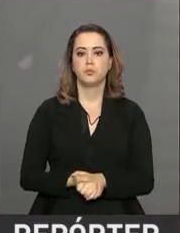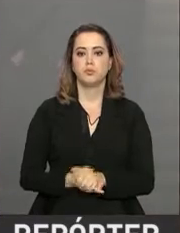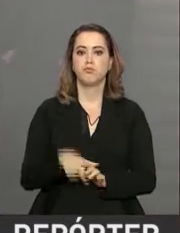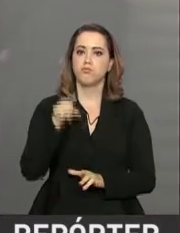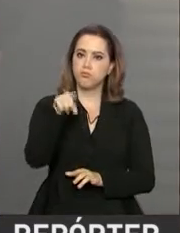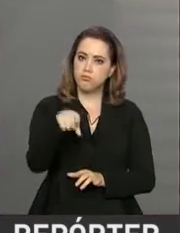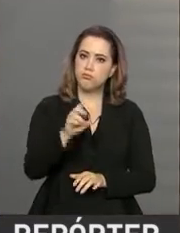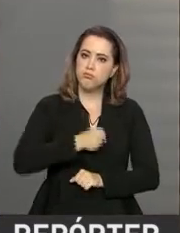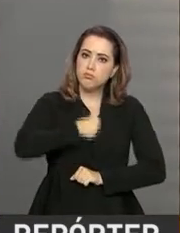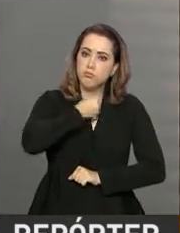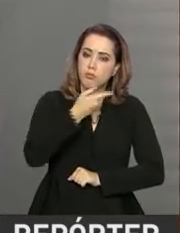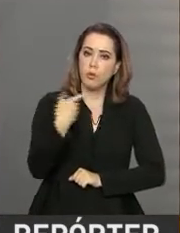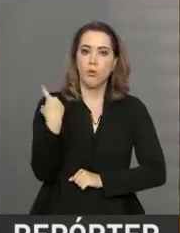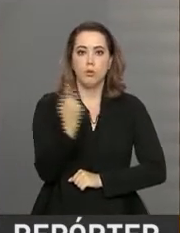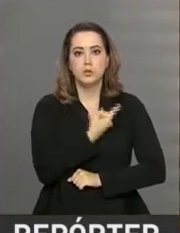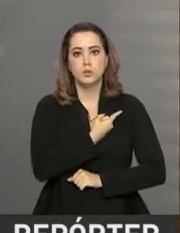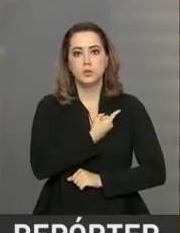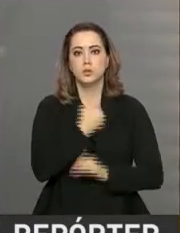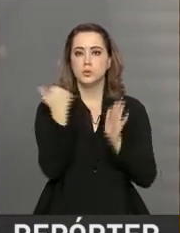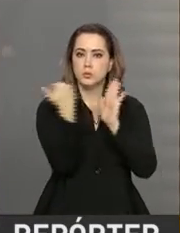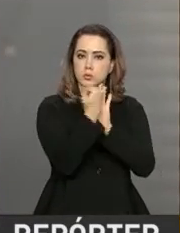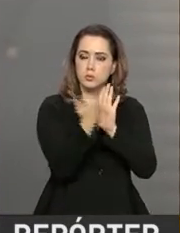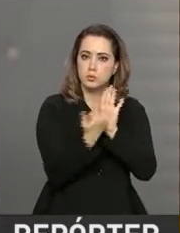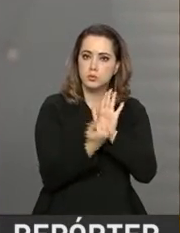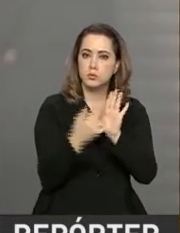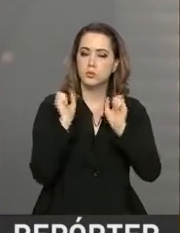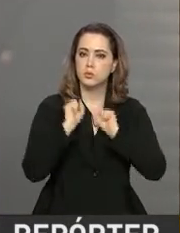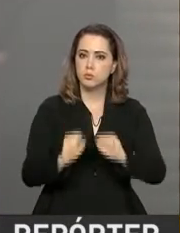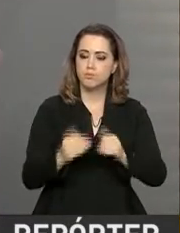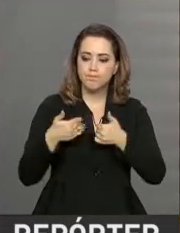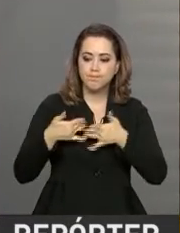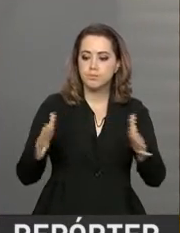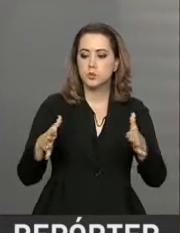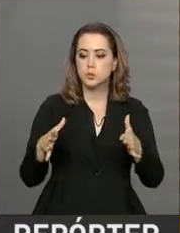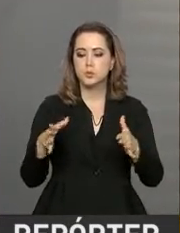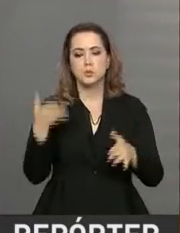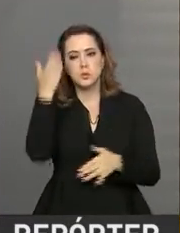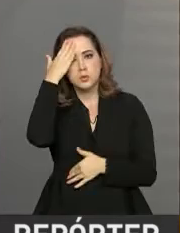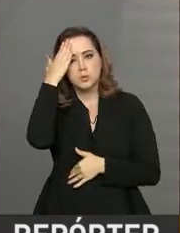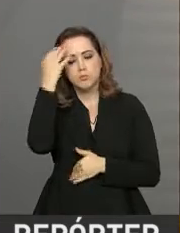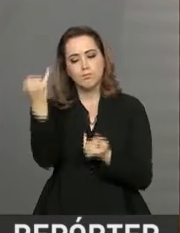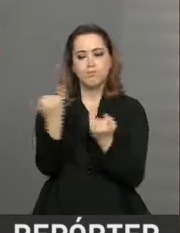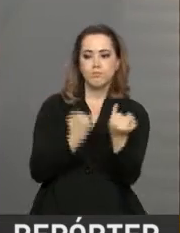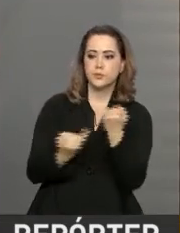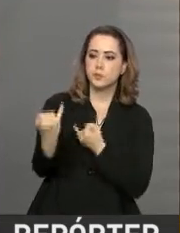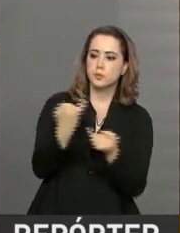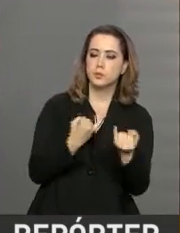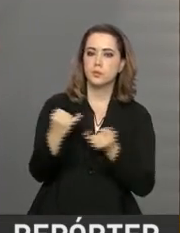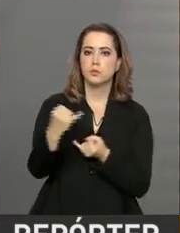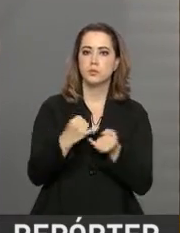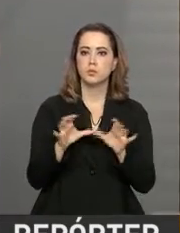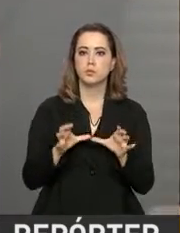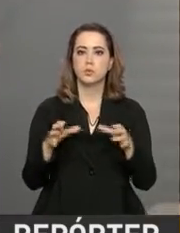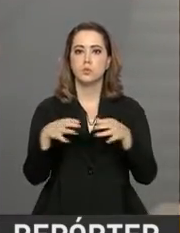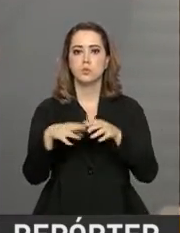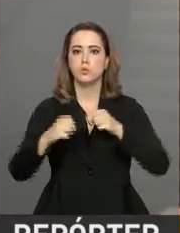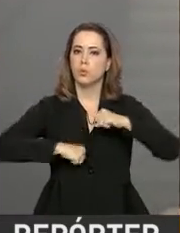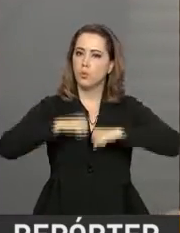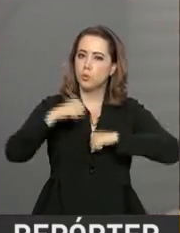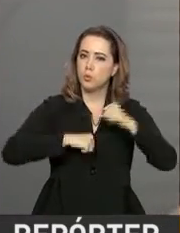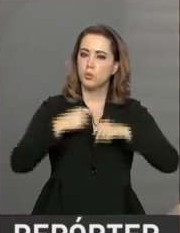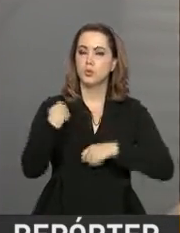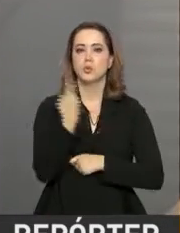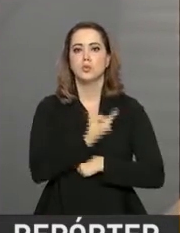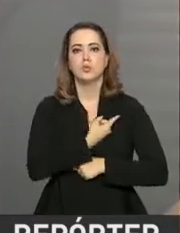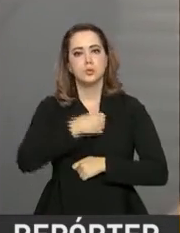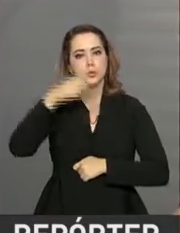fruto do esforço da nossa agenda do ministério de minas e energia de poder abrir para ouvir o setor produtivo a jantar na casa da indústria são paulo também na